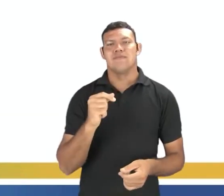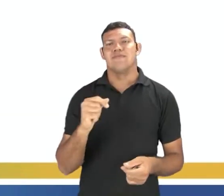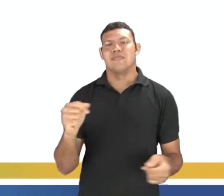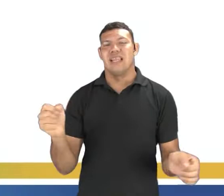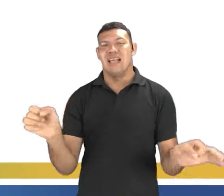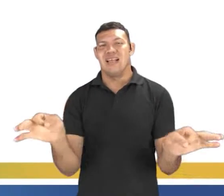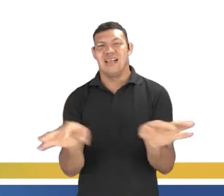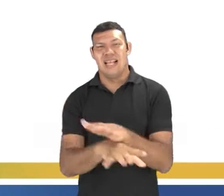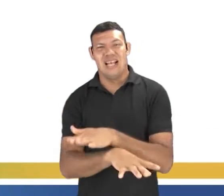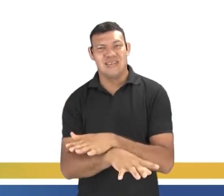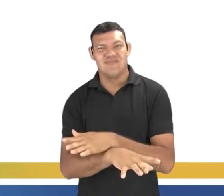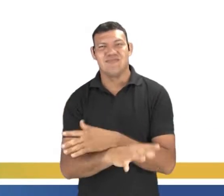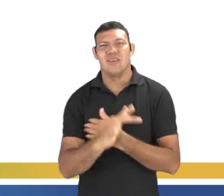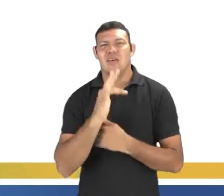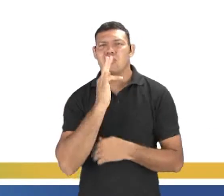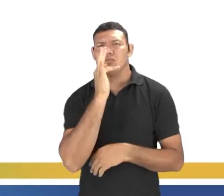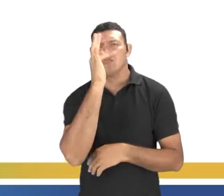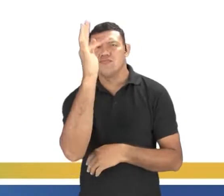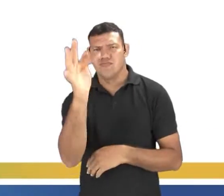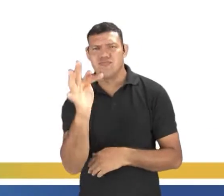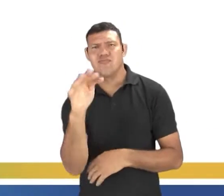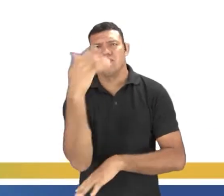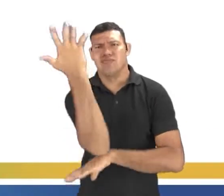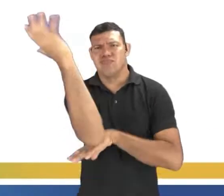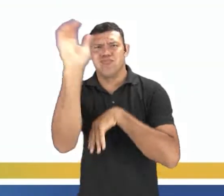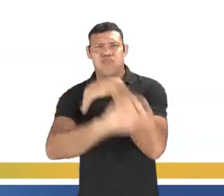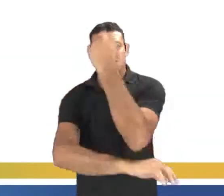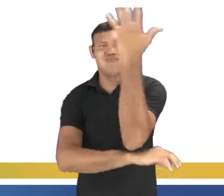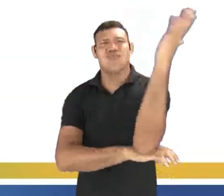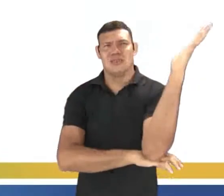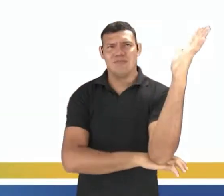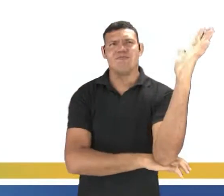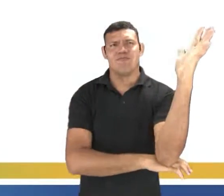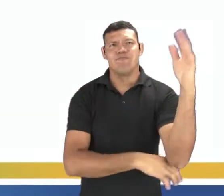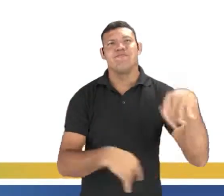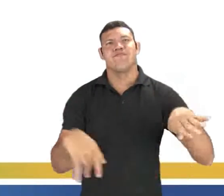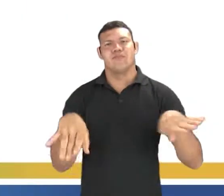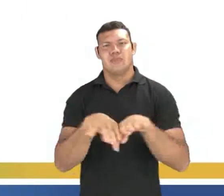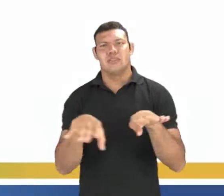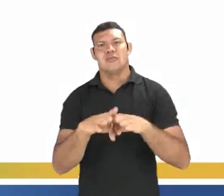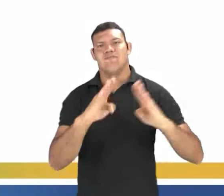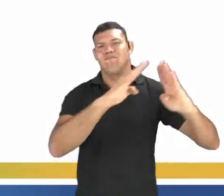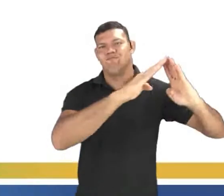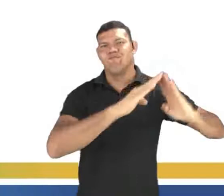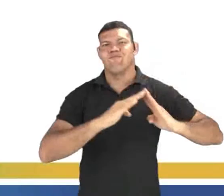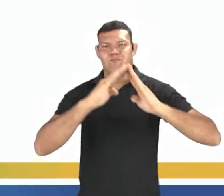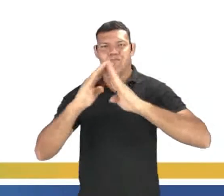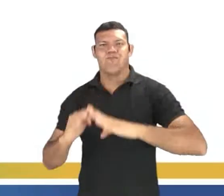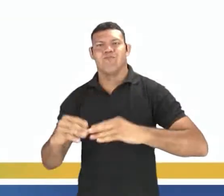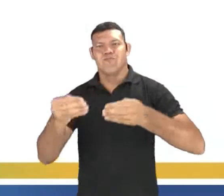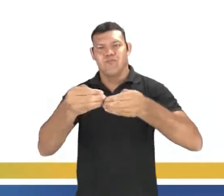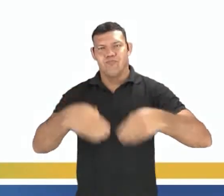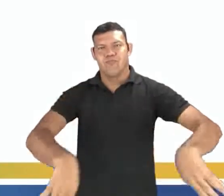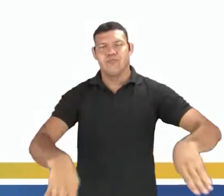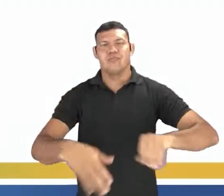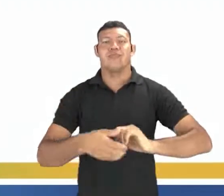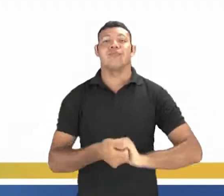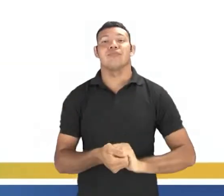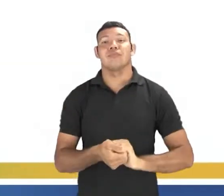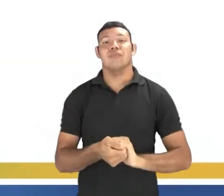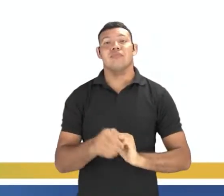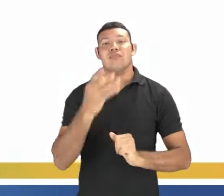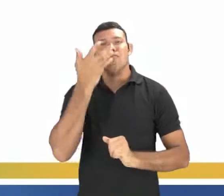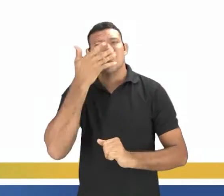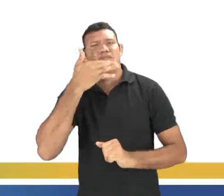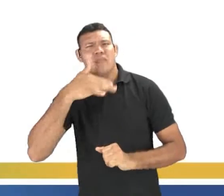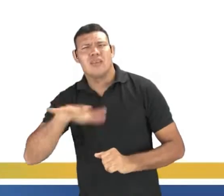de intoxicar, quem provoca as chamas causa inúmeros problemas à vizinhança. Para